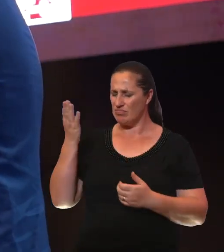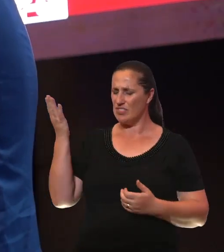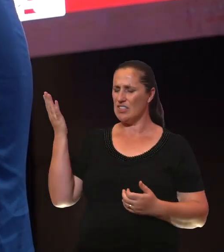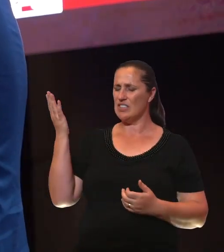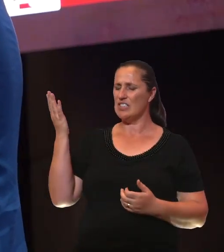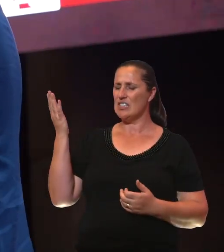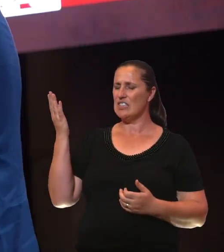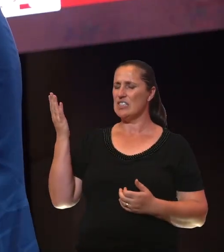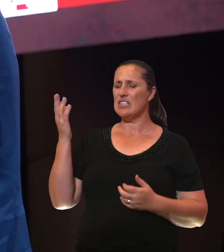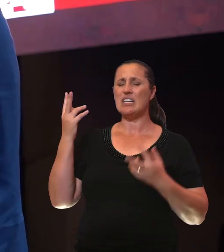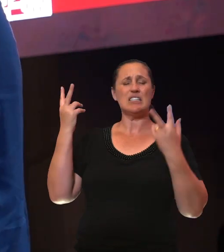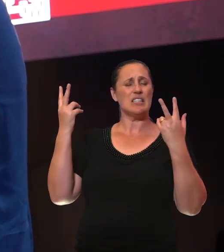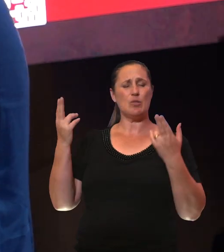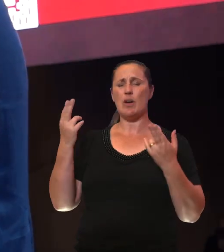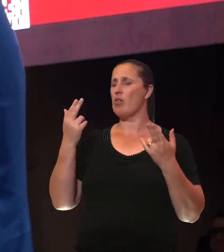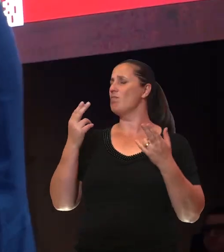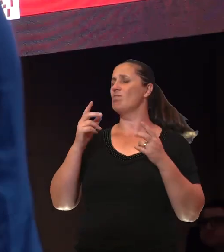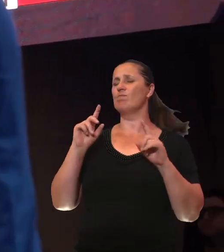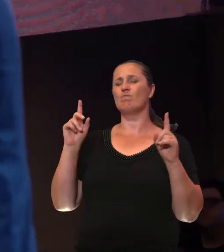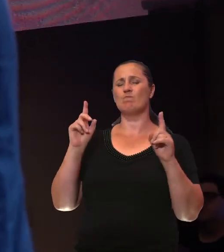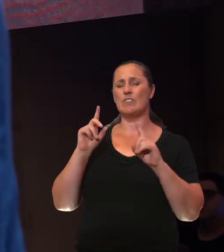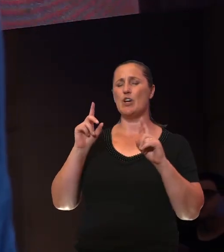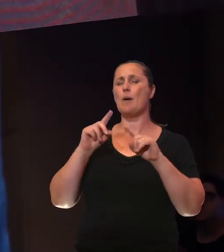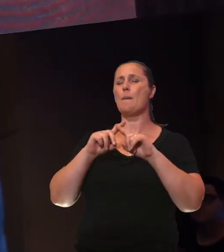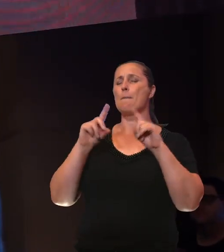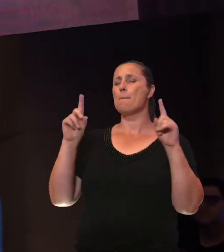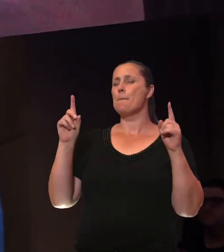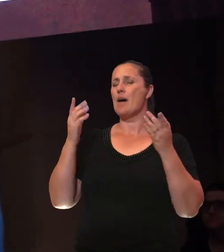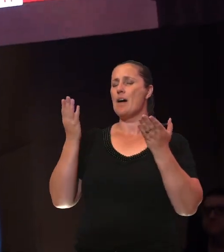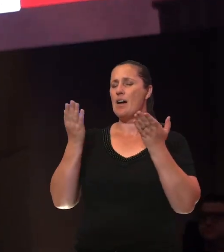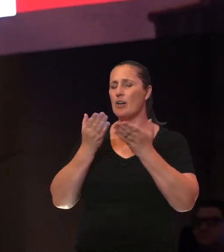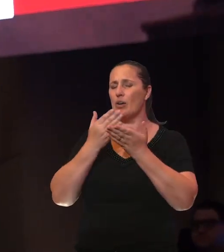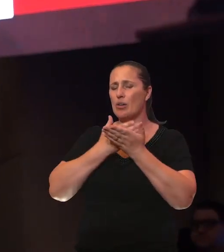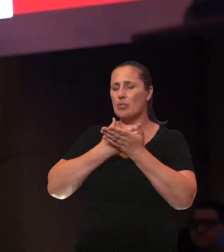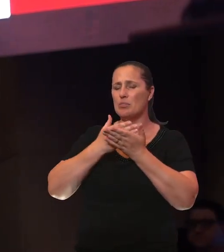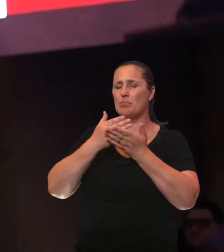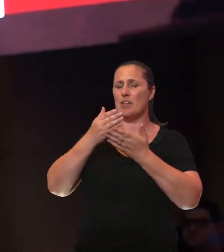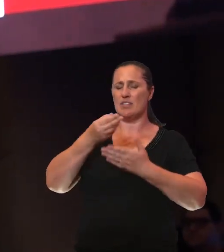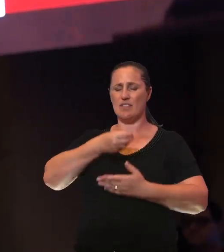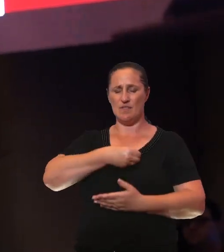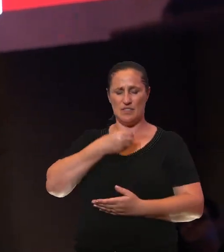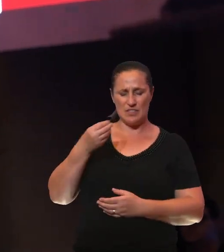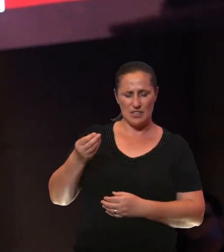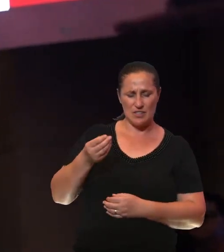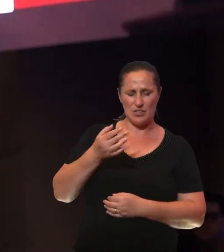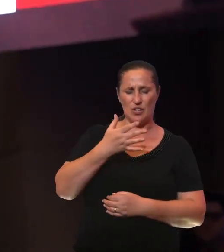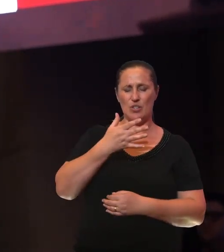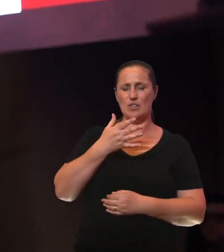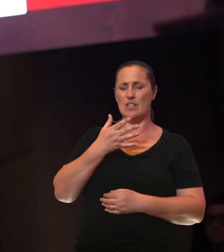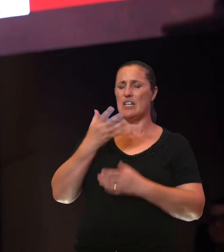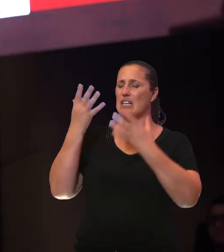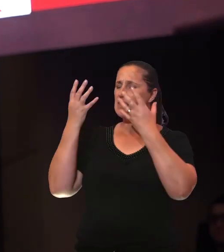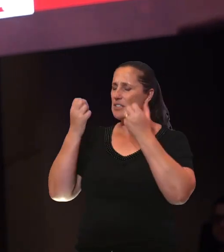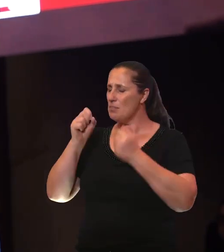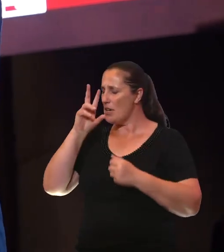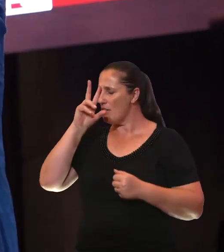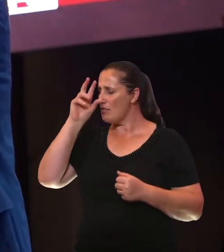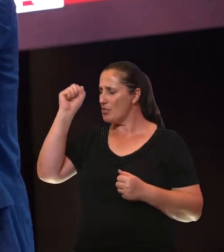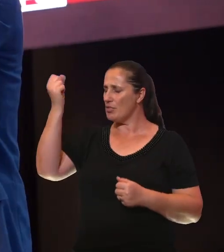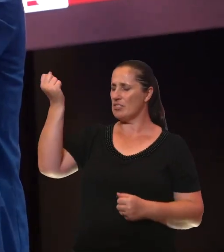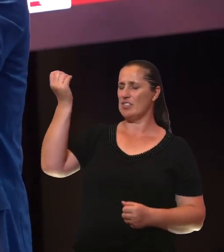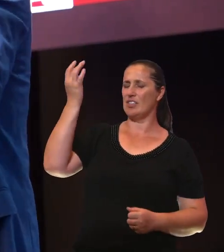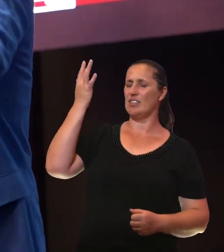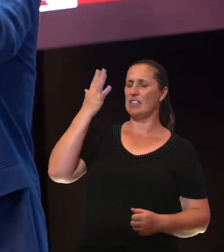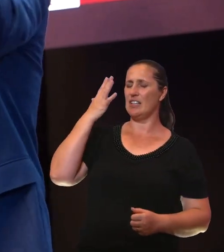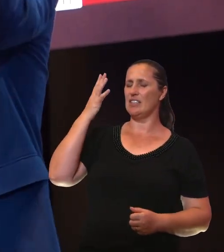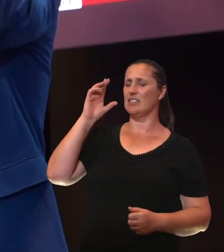mais os mesmos. Pelo contrário, que eles possam receber a força de Deus, a graça